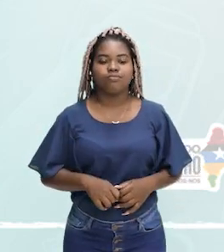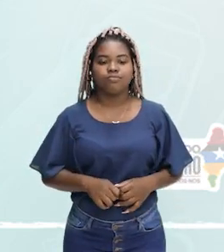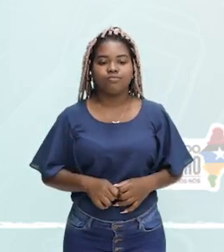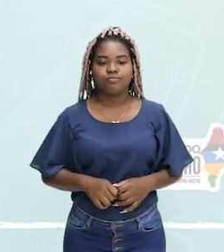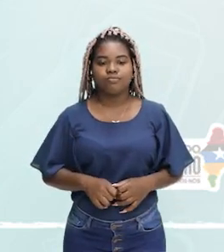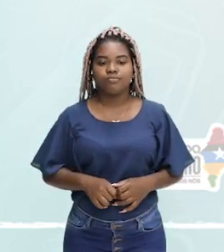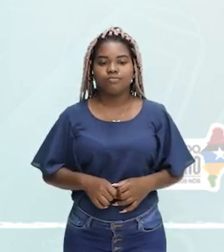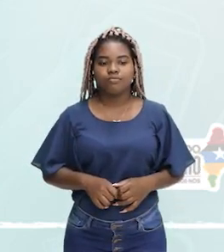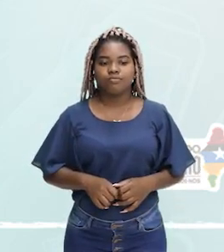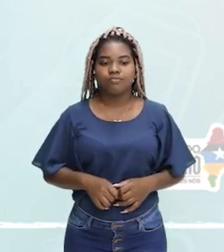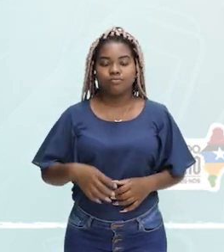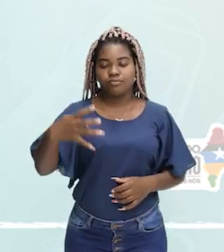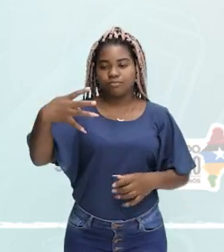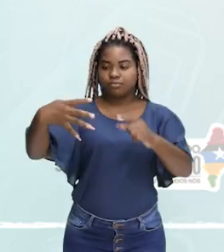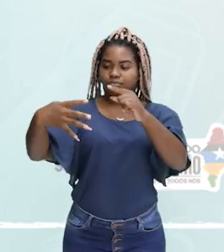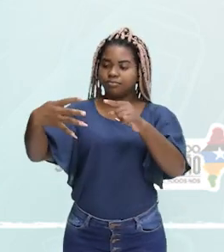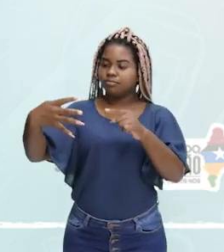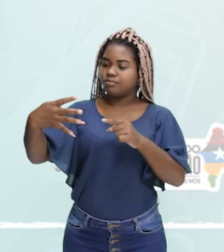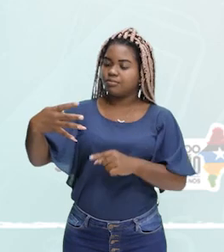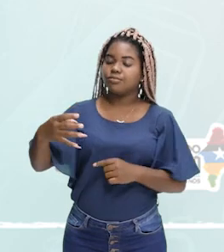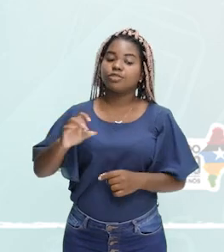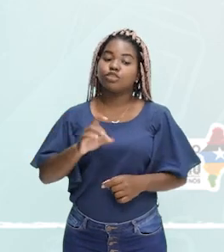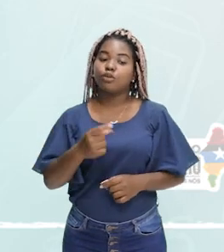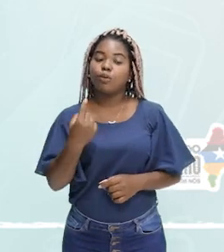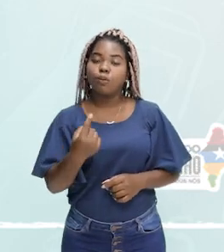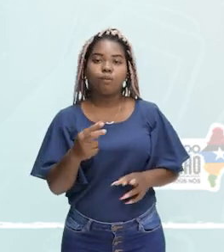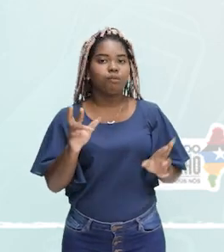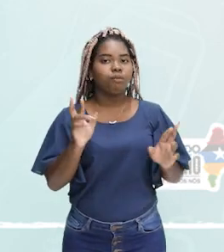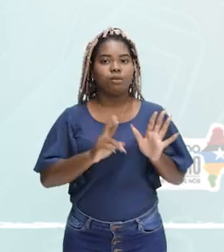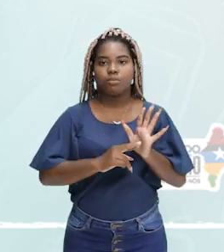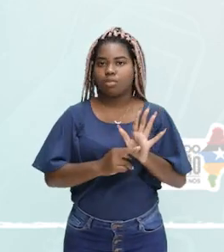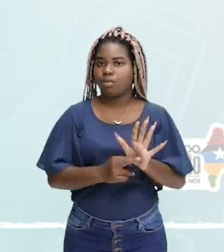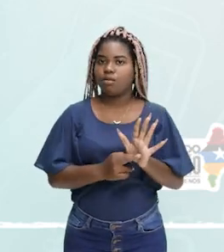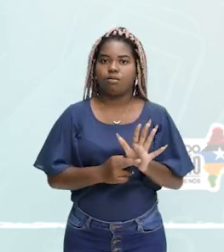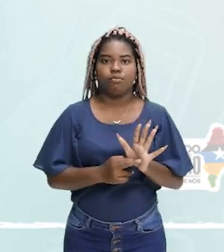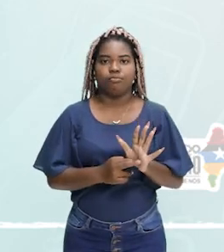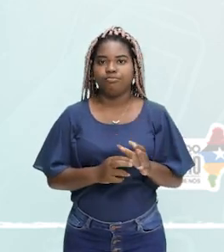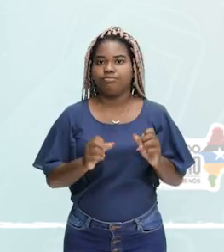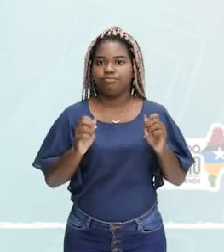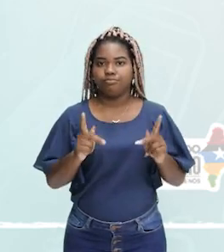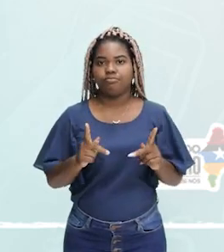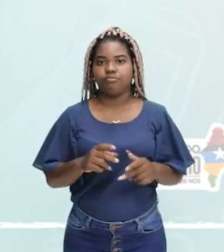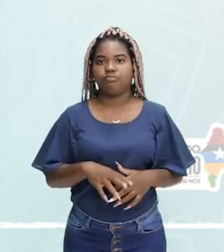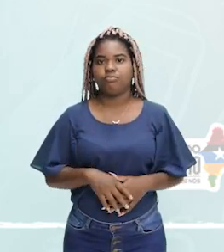das 4 opções que foram postas aí, somente uma não representa, não corresponde